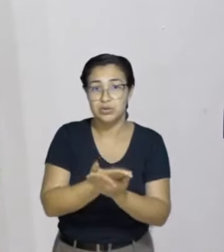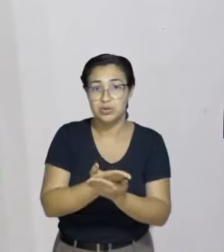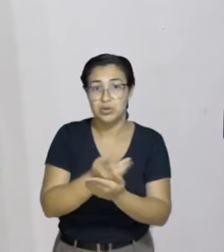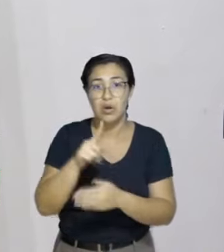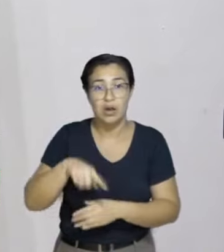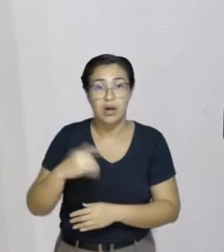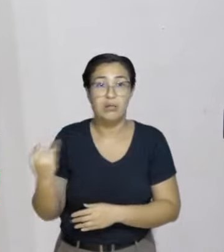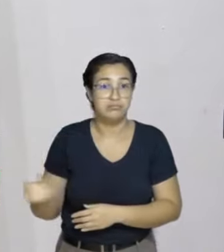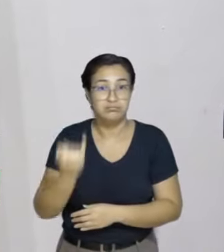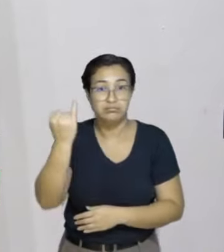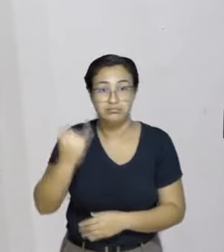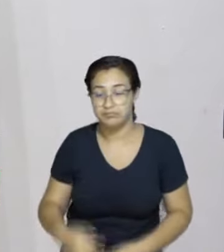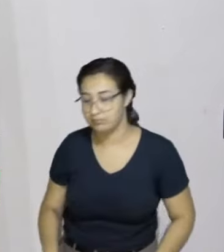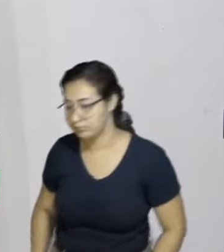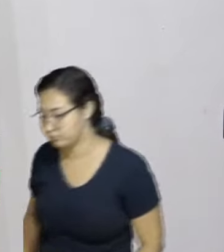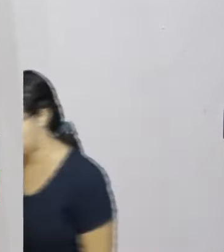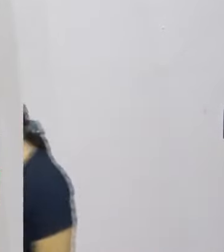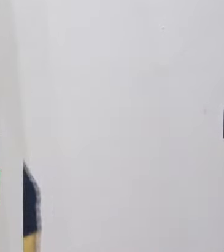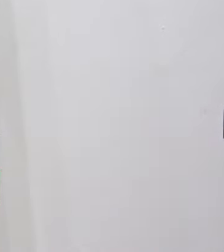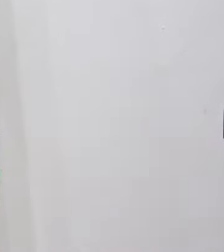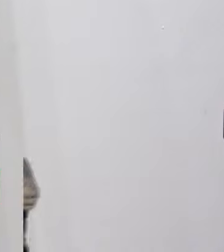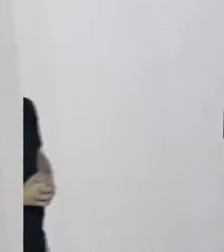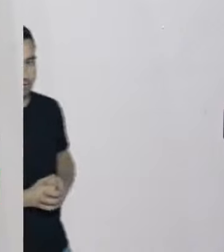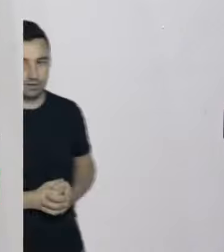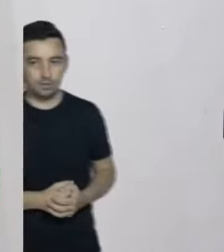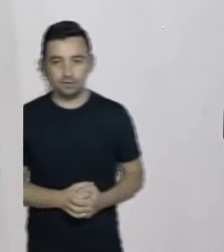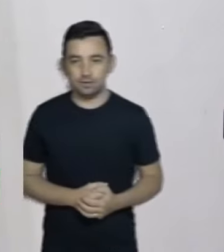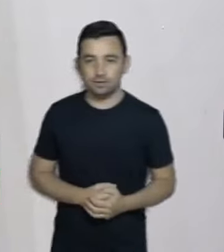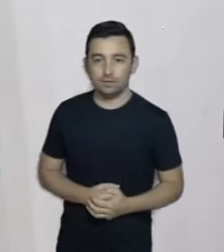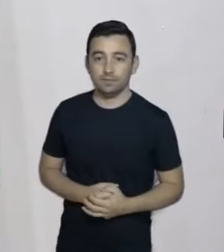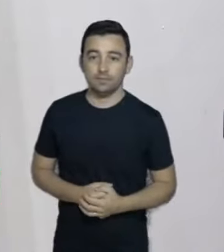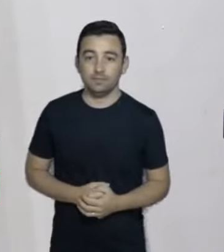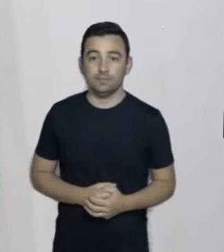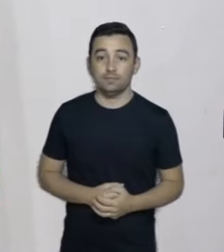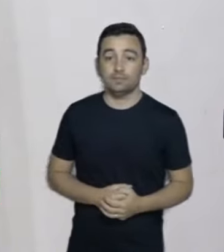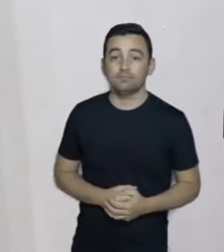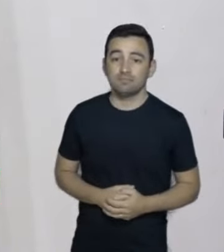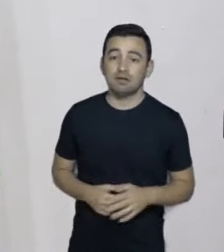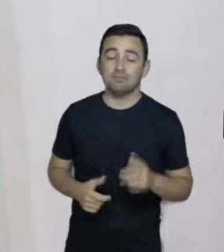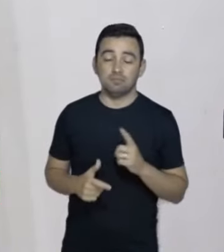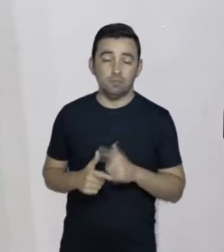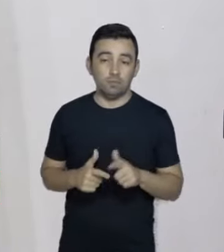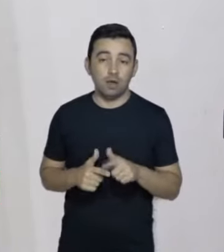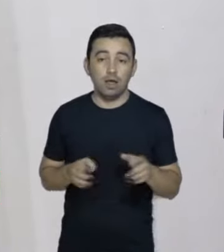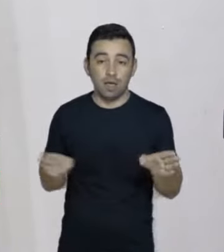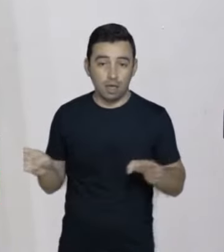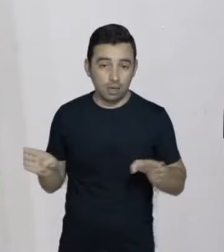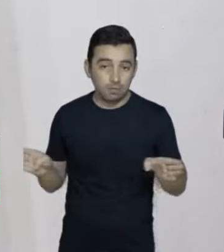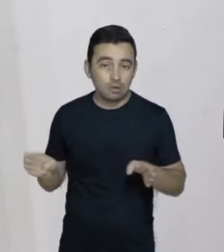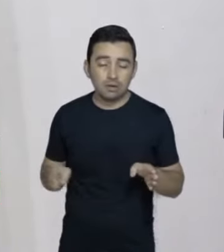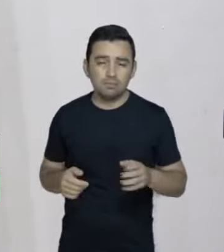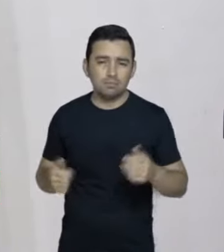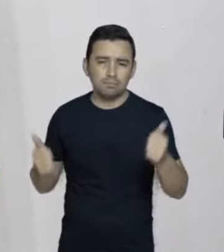extremamente importante o auxílio desses profissionais em épocas de crise, em épocas em que cada